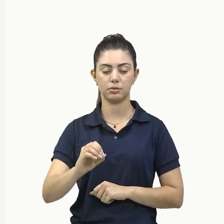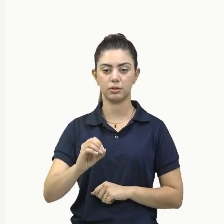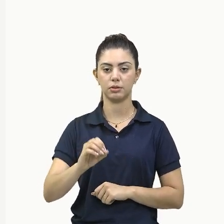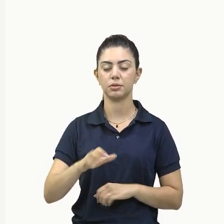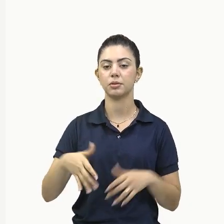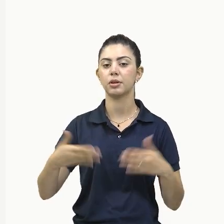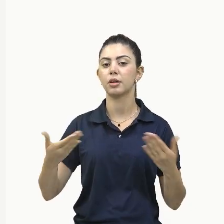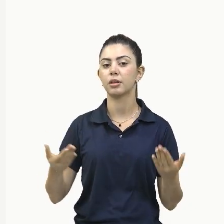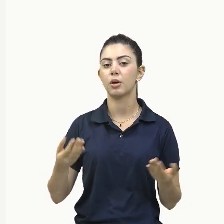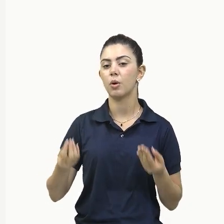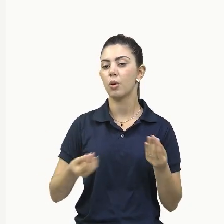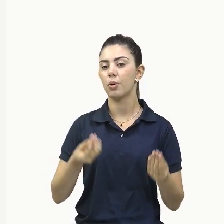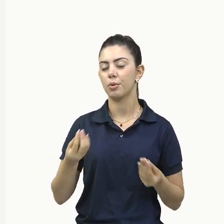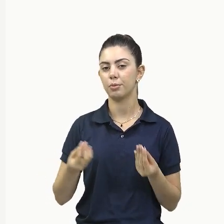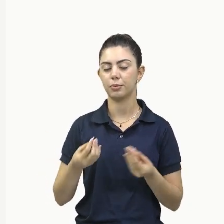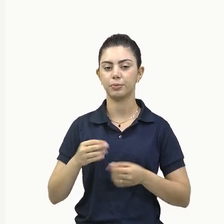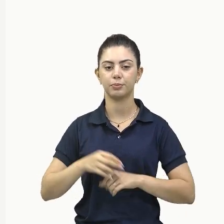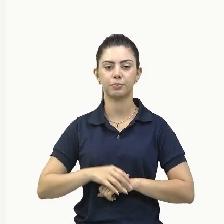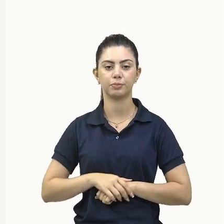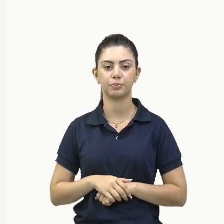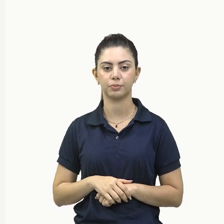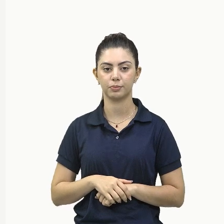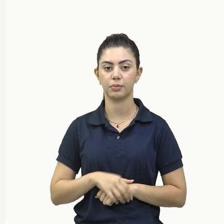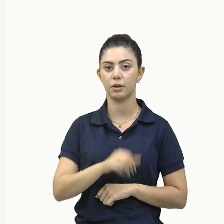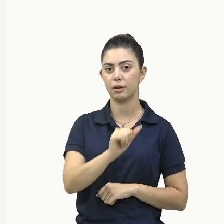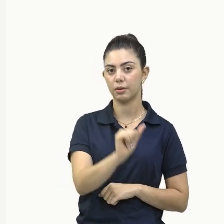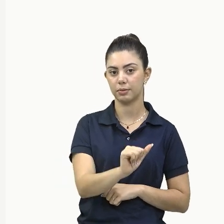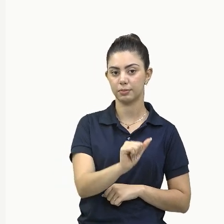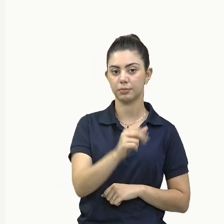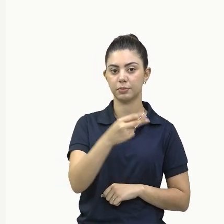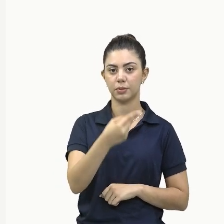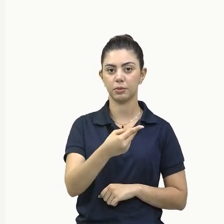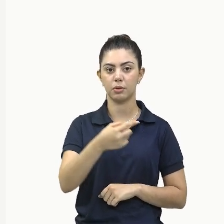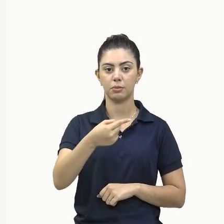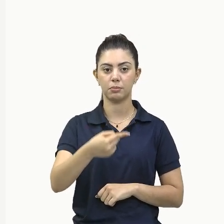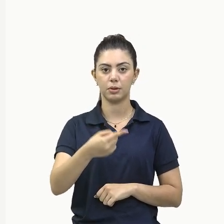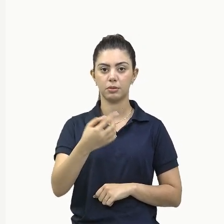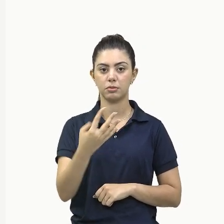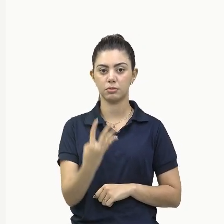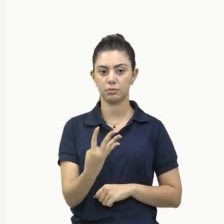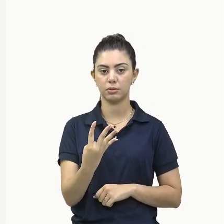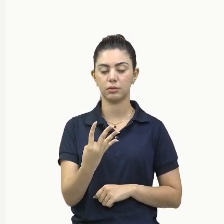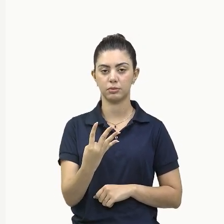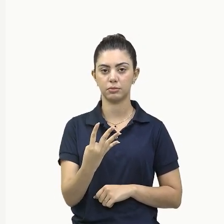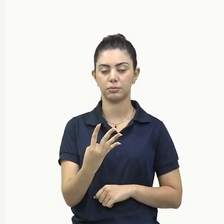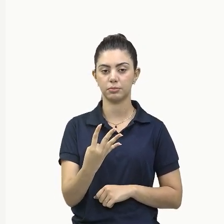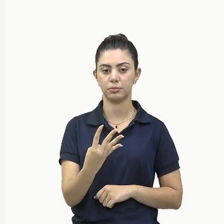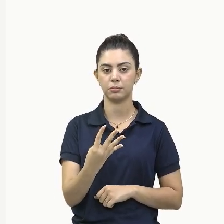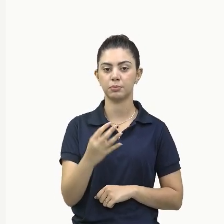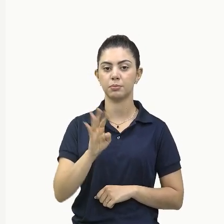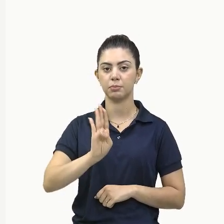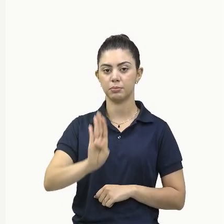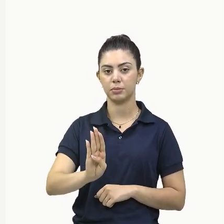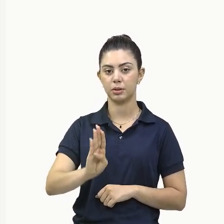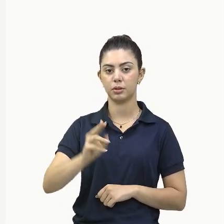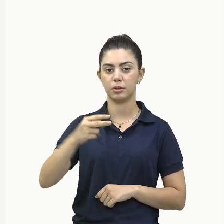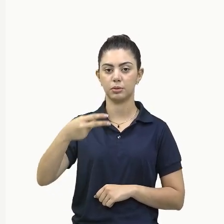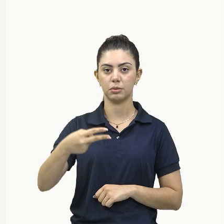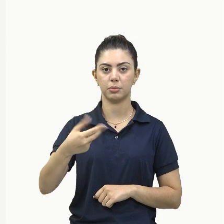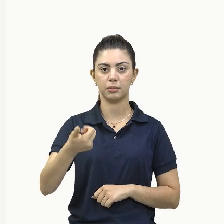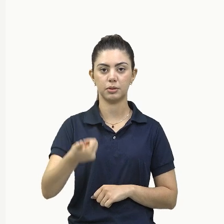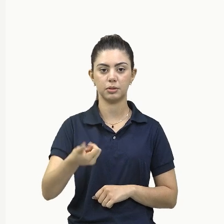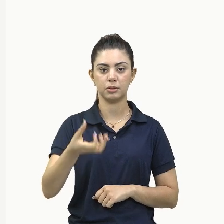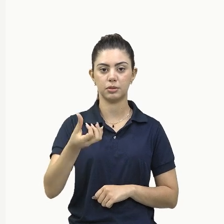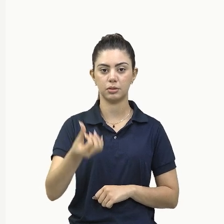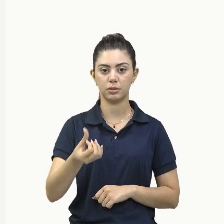Então, vamos ter, olha só, A igual a menos 4, B igual a